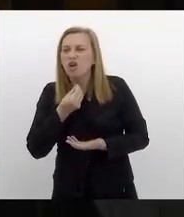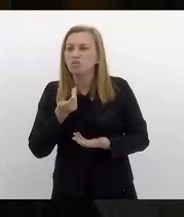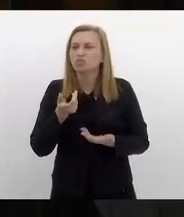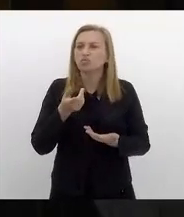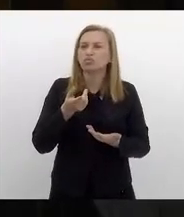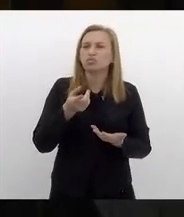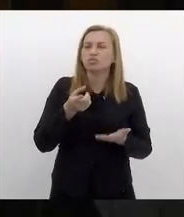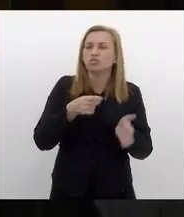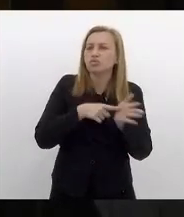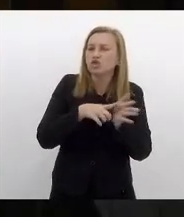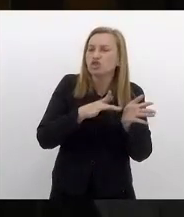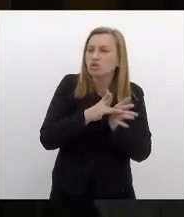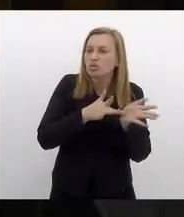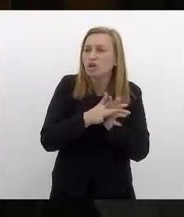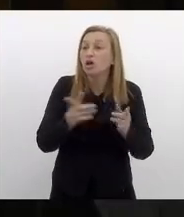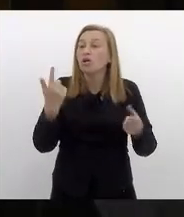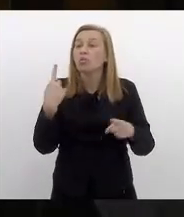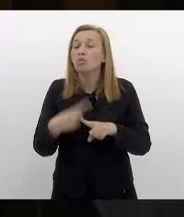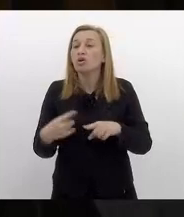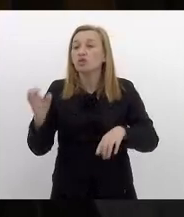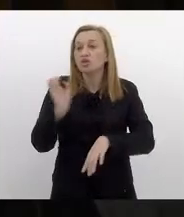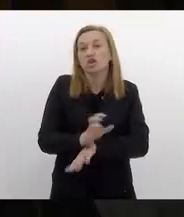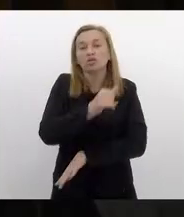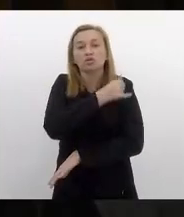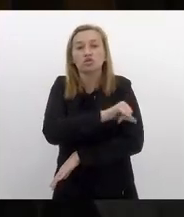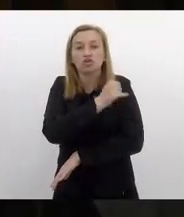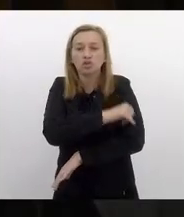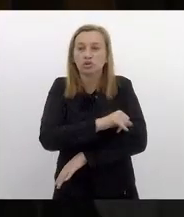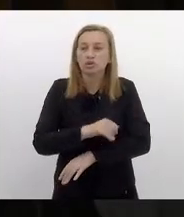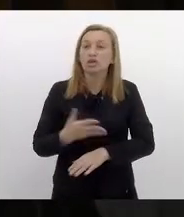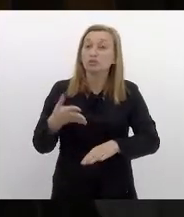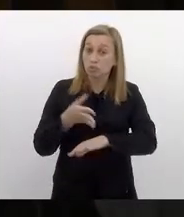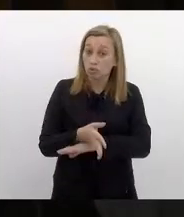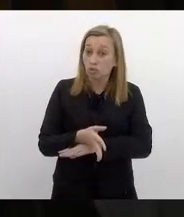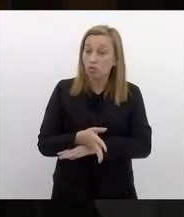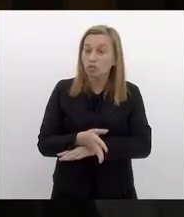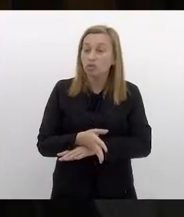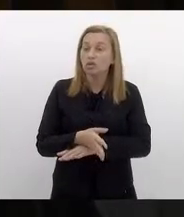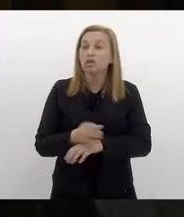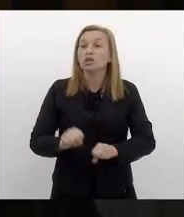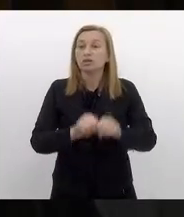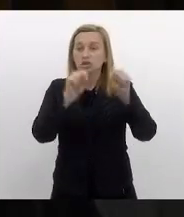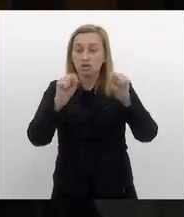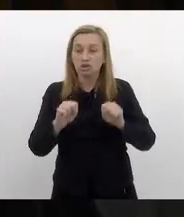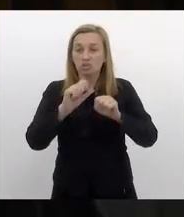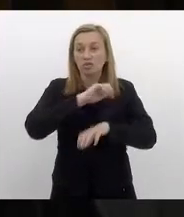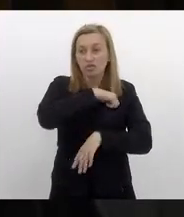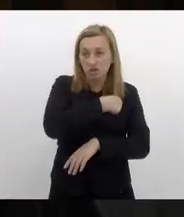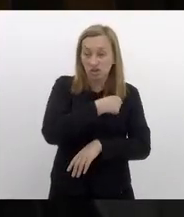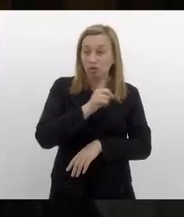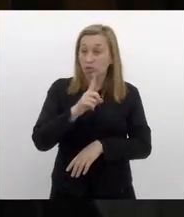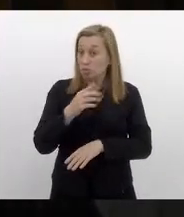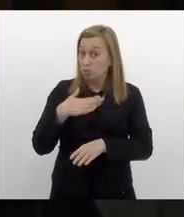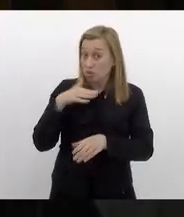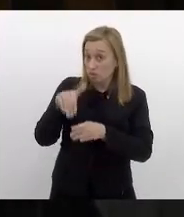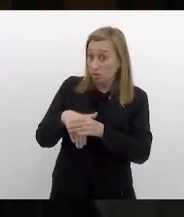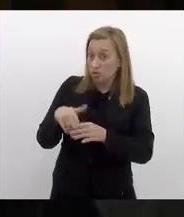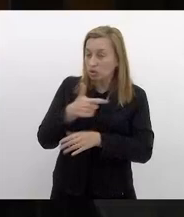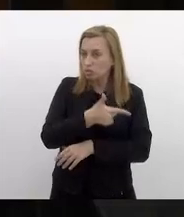enganação, porque o Estado do Rio de Janeiro adentrou o regime de recuperação fiscal, não com meu voto,